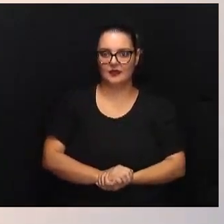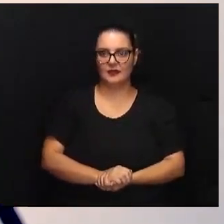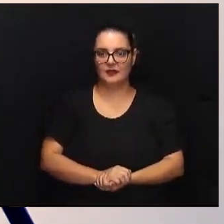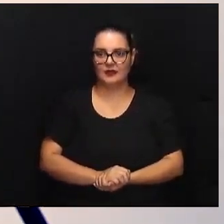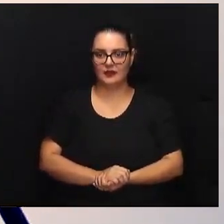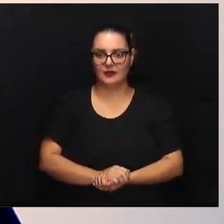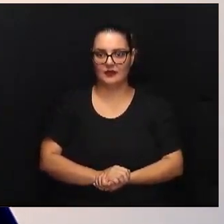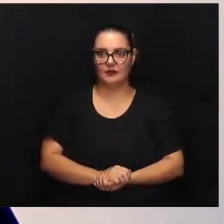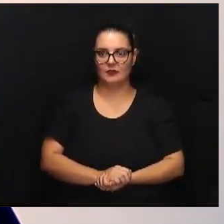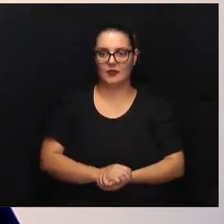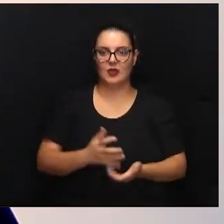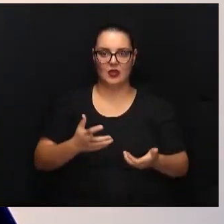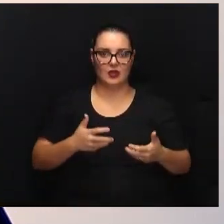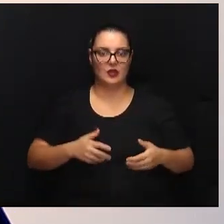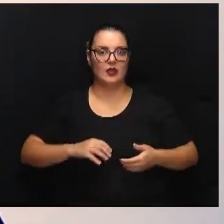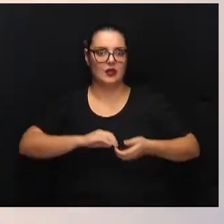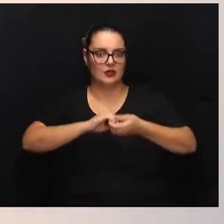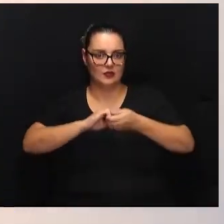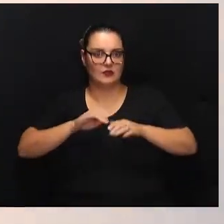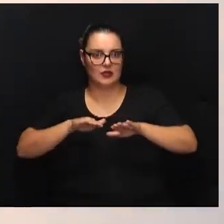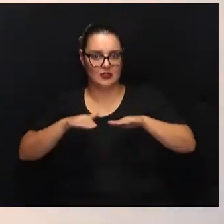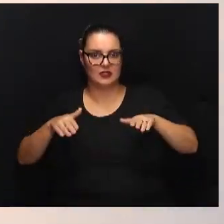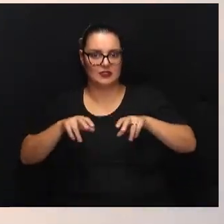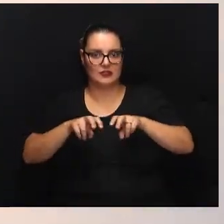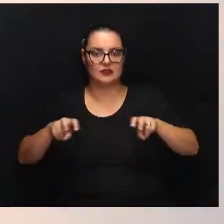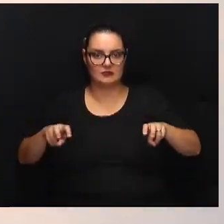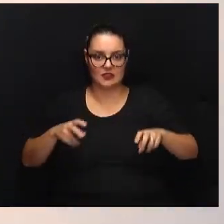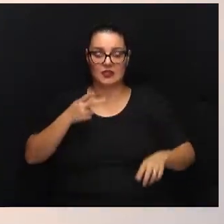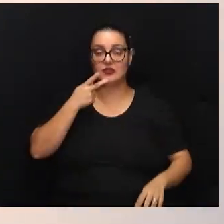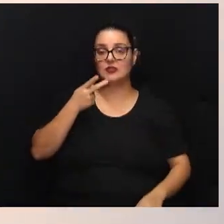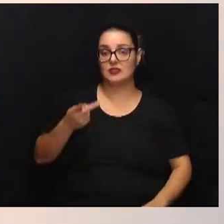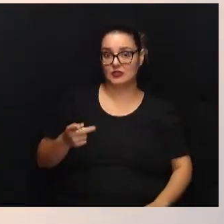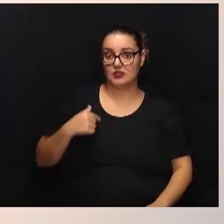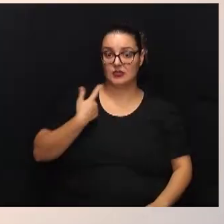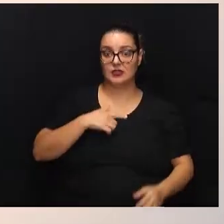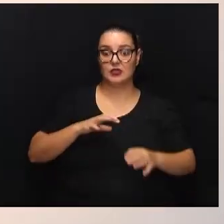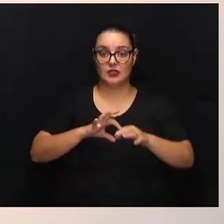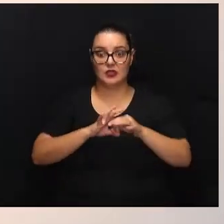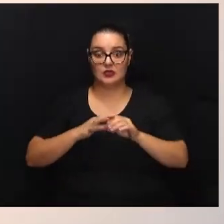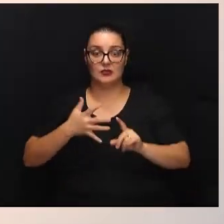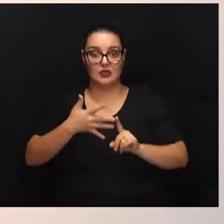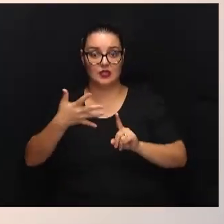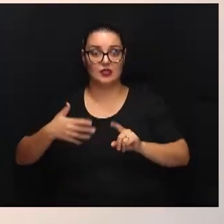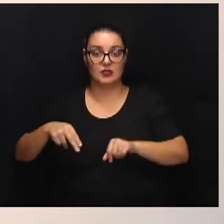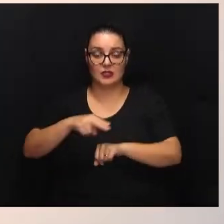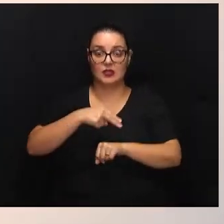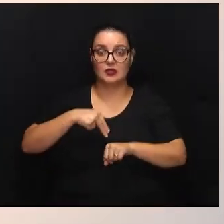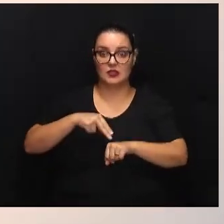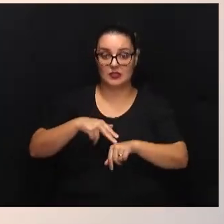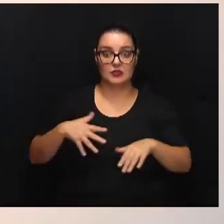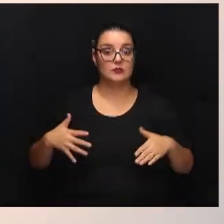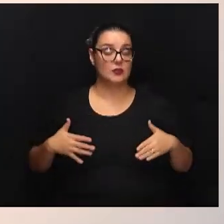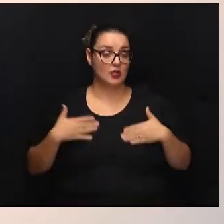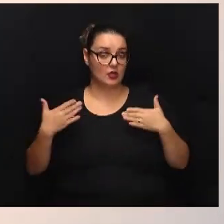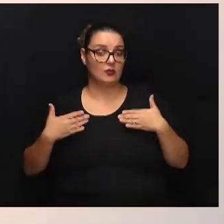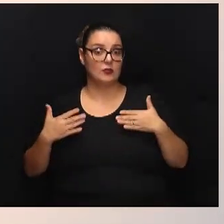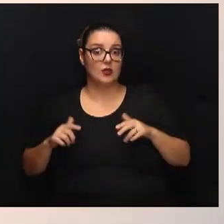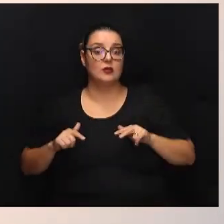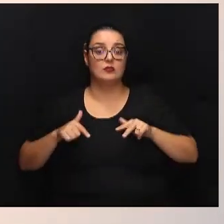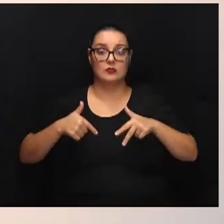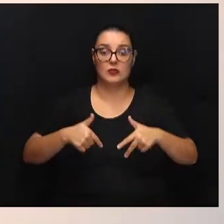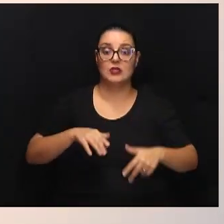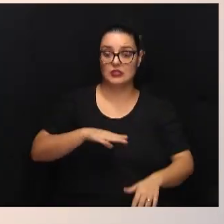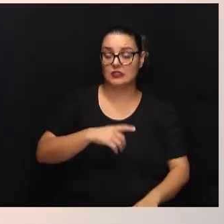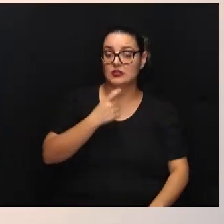e dizer que nós, da União Nacional LGBT, temos muita alegria em poder atuar na cidade de Campinas desde